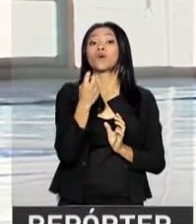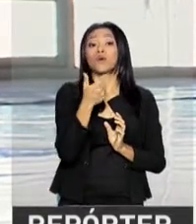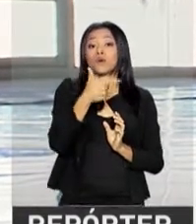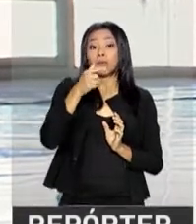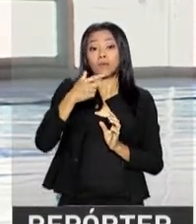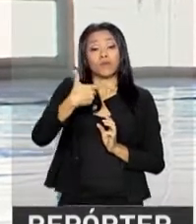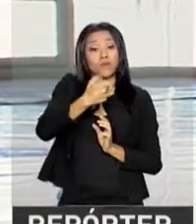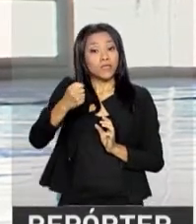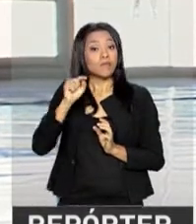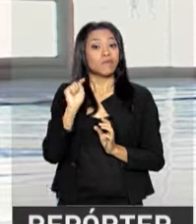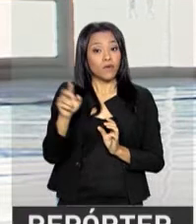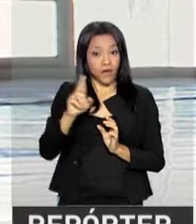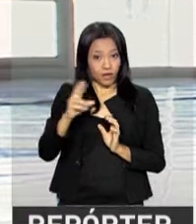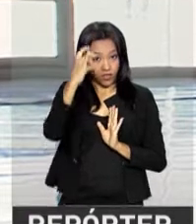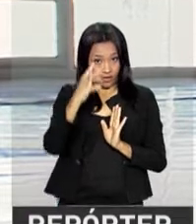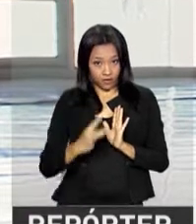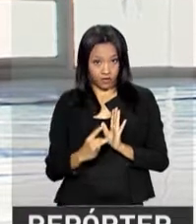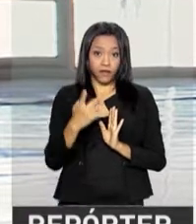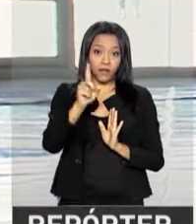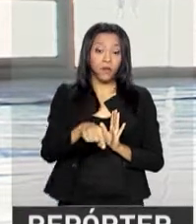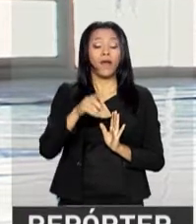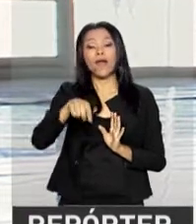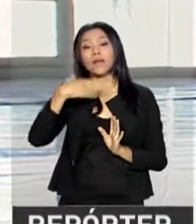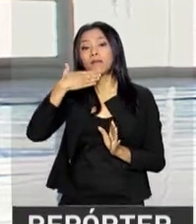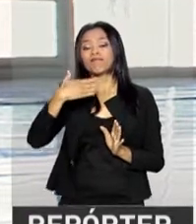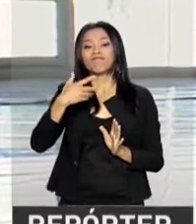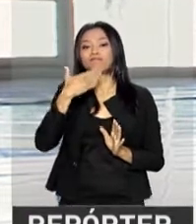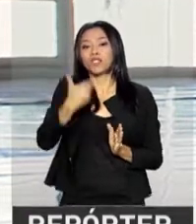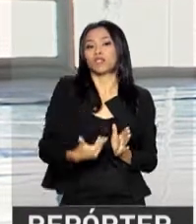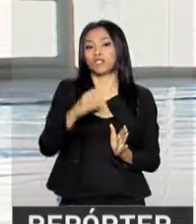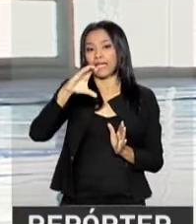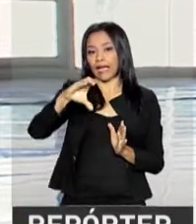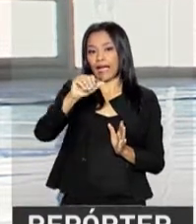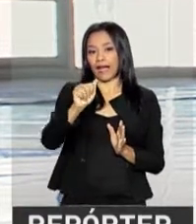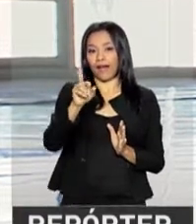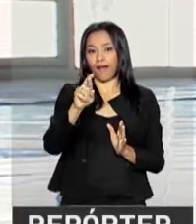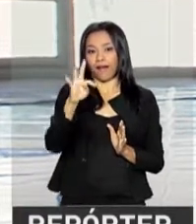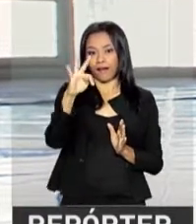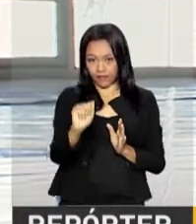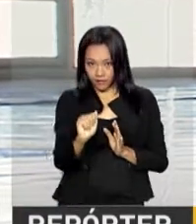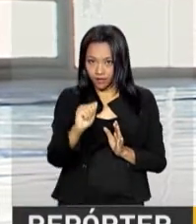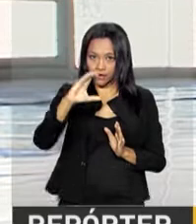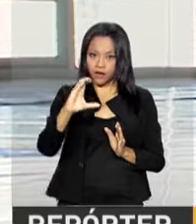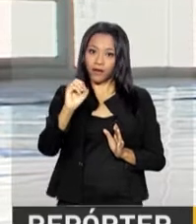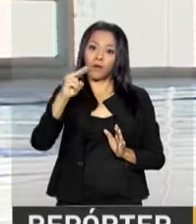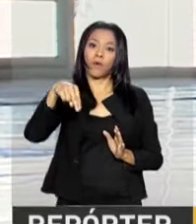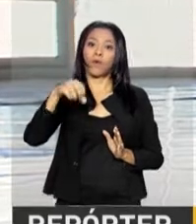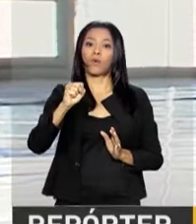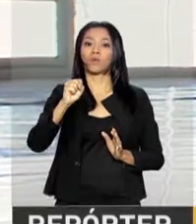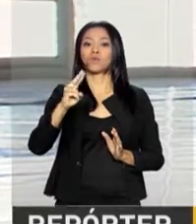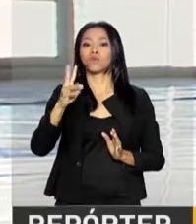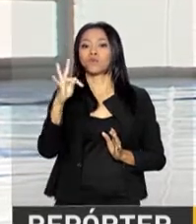o cadastramento das da das propostas será por meio de cartas consulta o formulário está disponível no site do ministério